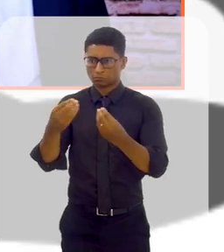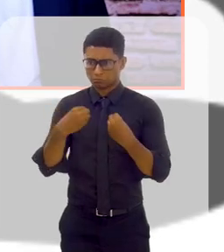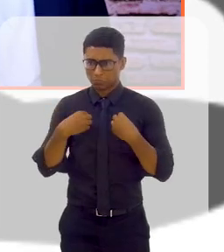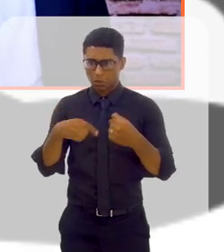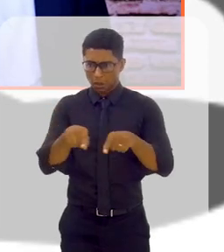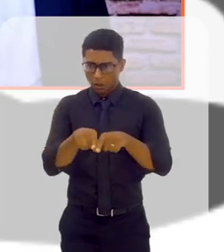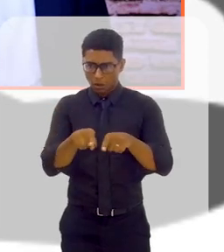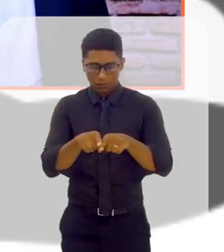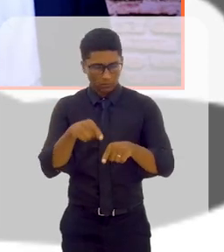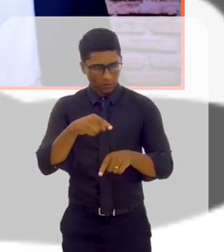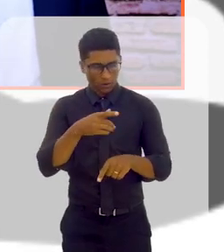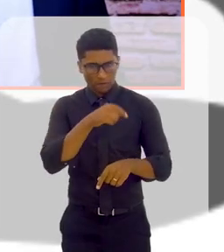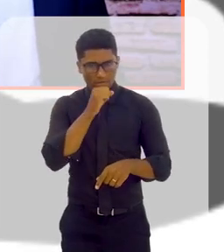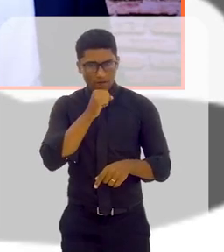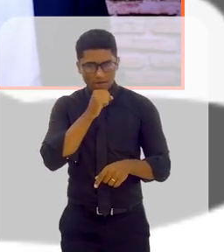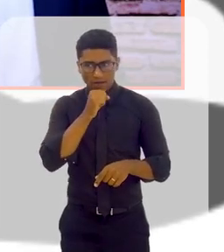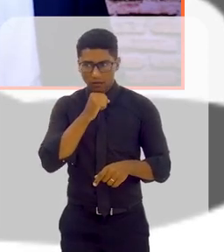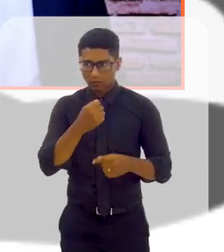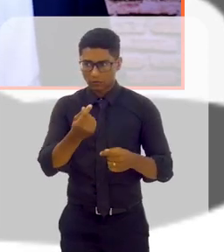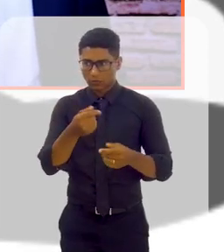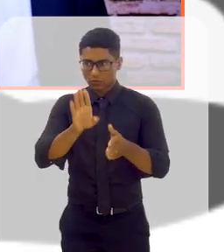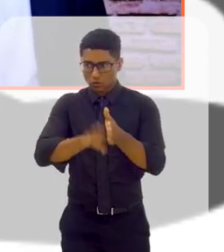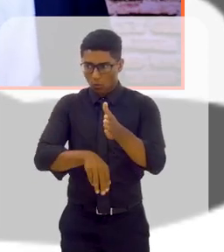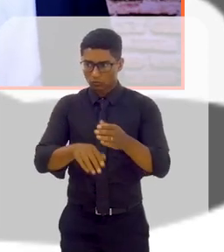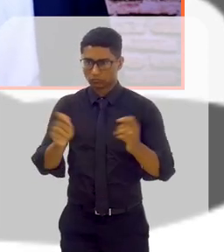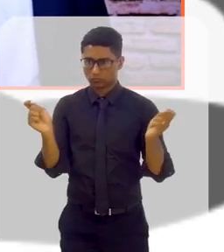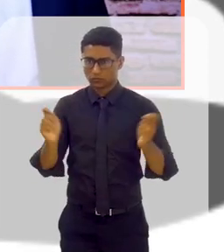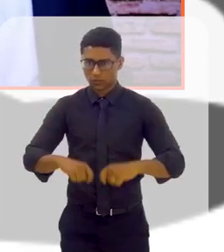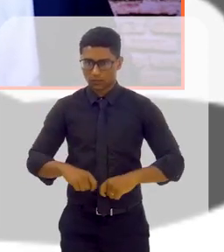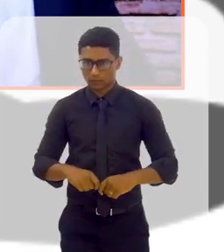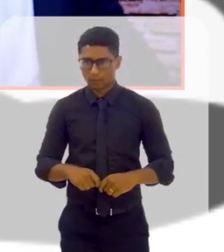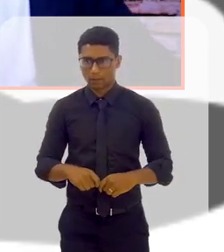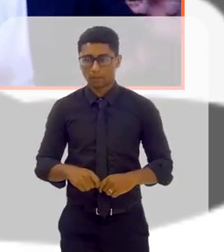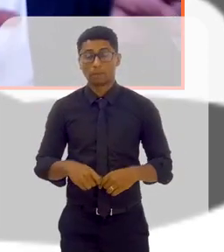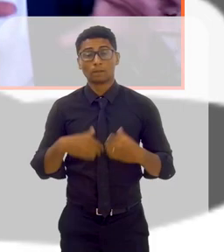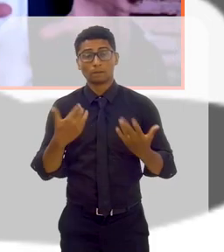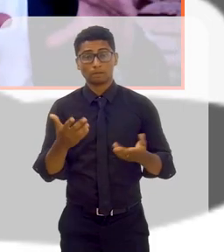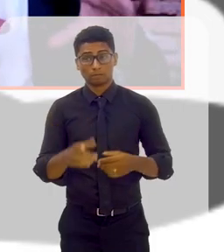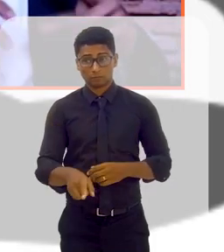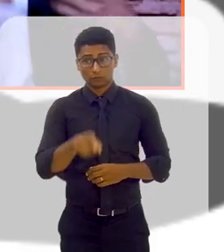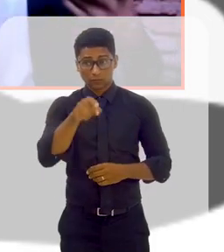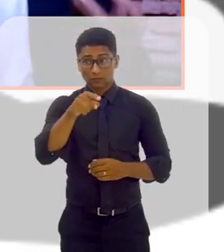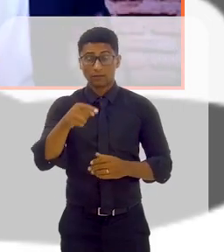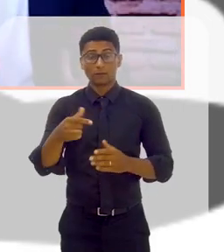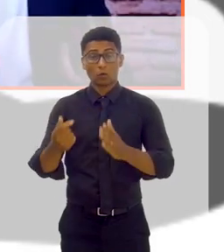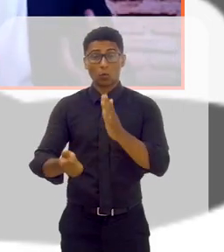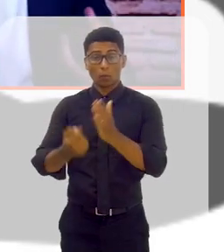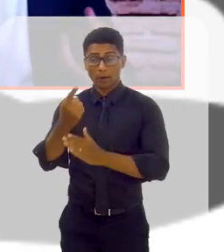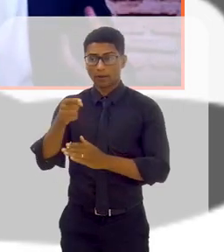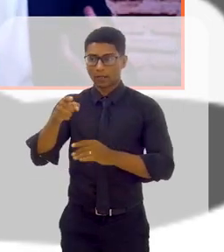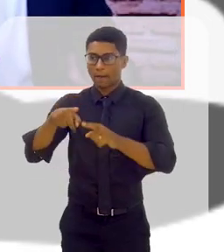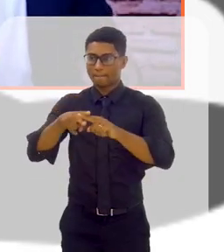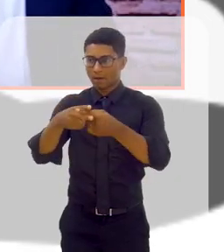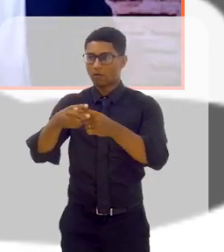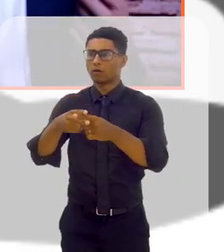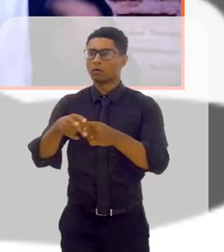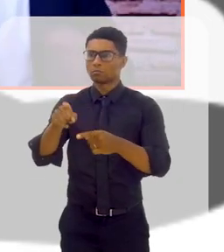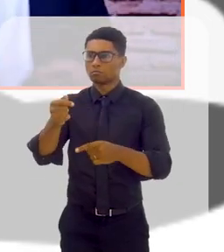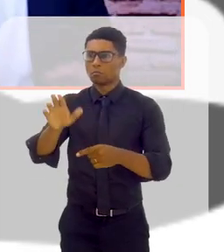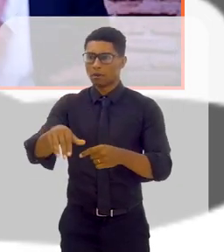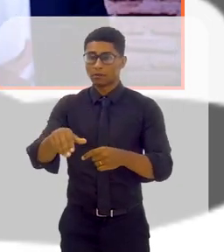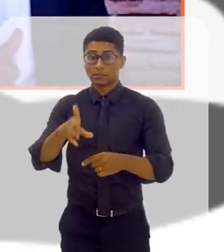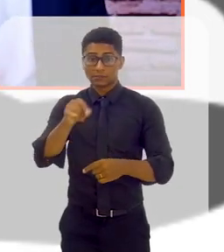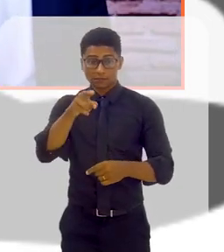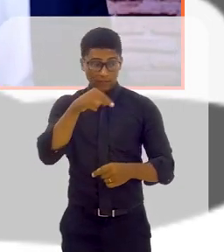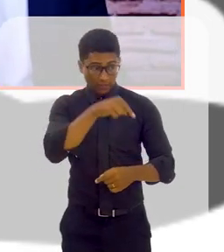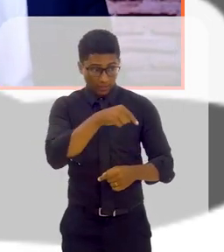minorado na compra do nosso Ou seja você vai comprar o equipamento que já é mais barato Você ainda vai ter mais